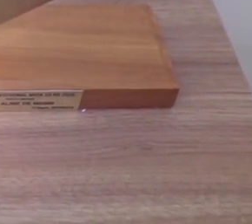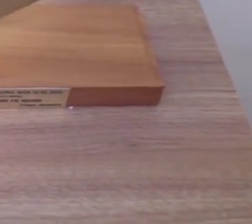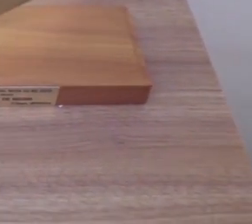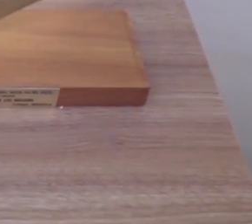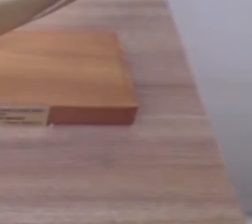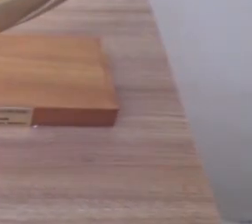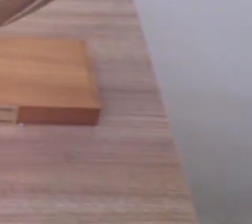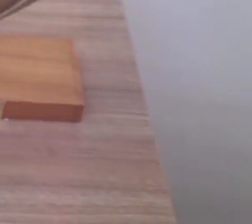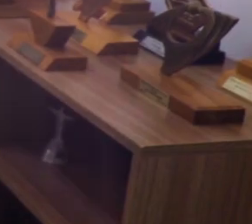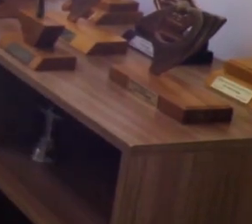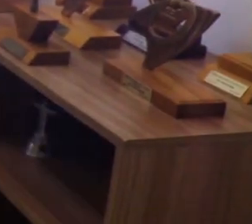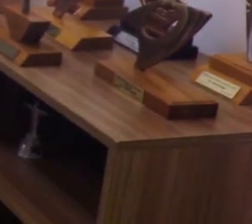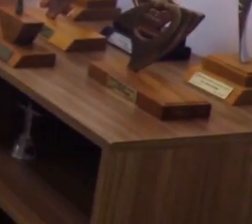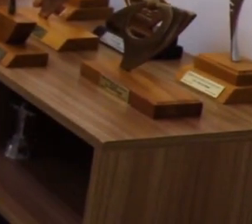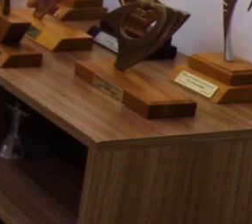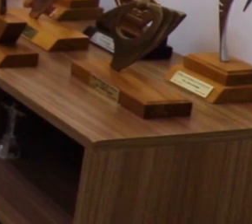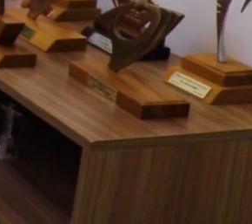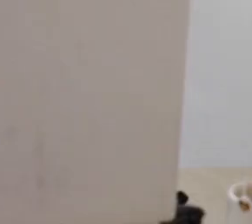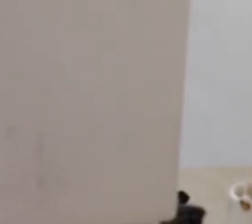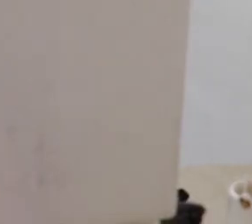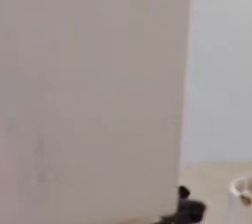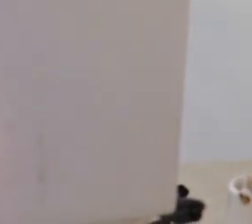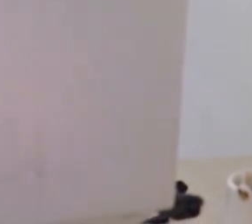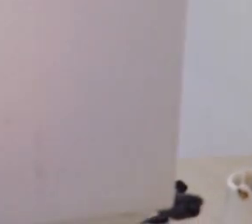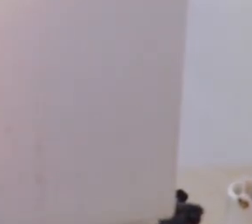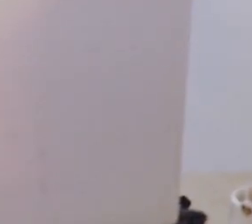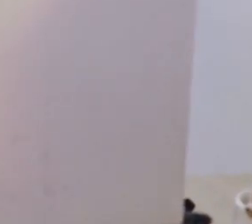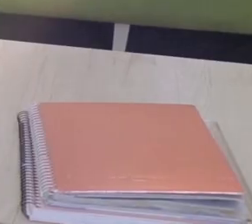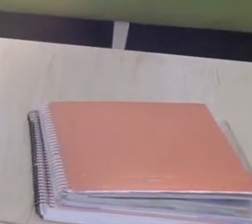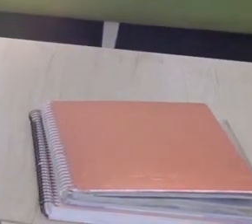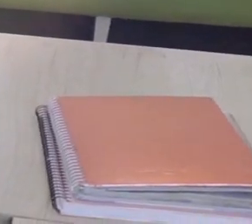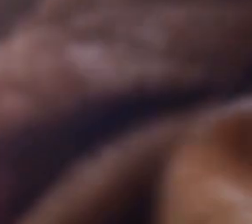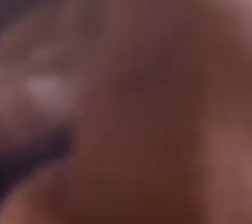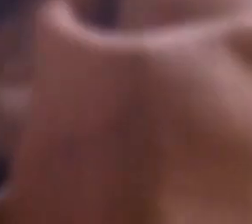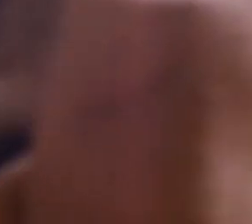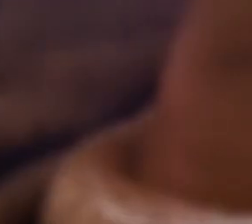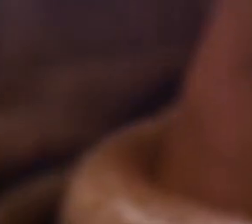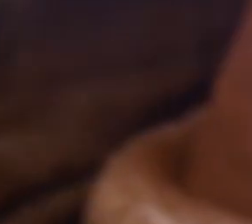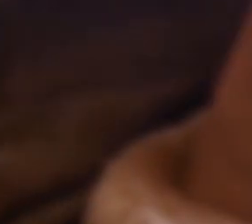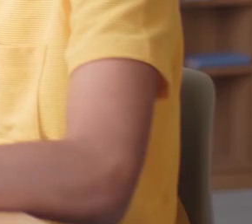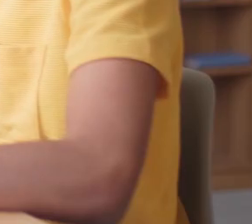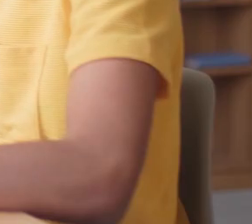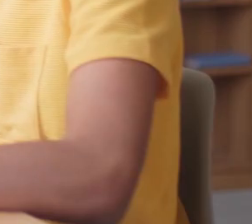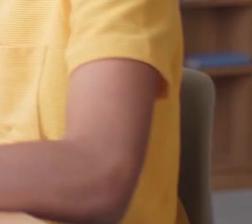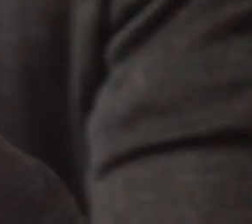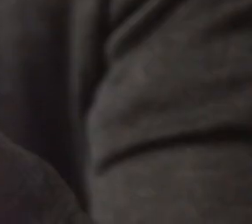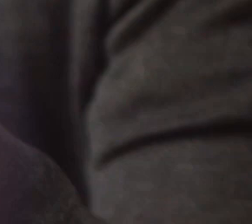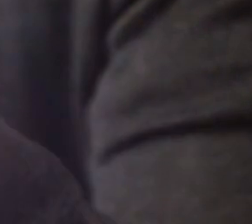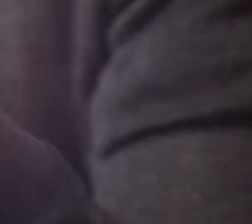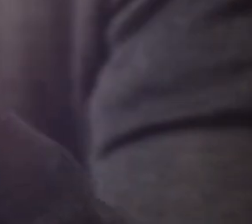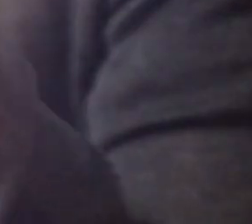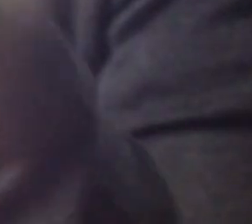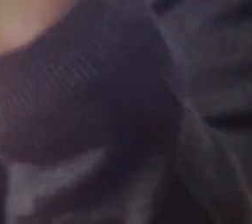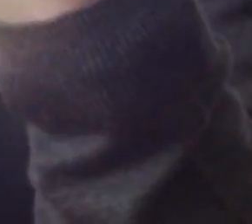clínica, psicopedagogia clínica com atendimentos individuais, atendimento de casal ou família. Atendemos crianças, adolescentes e